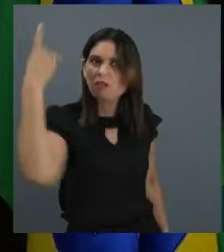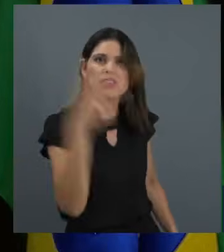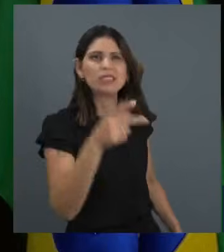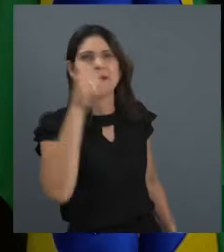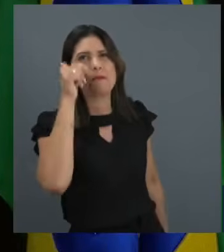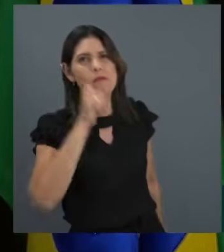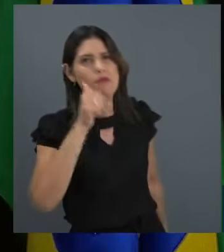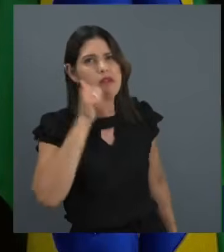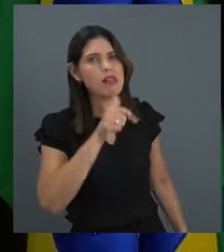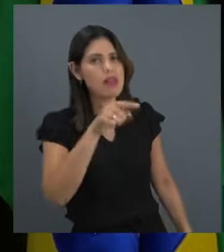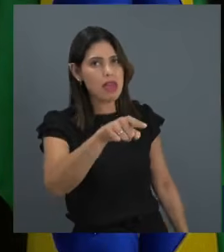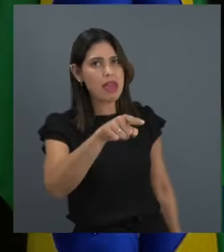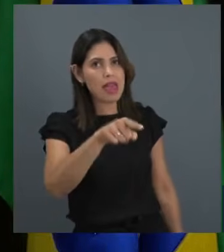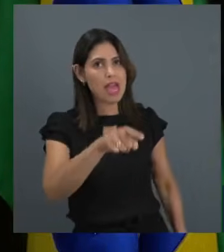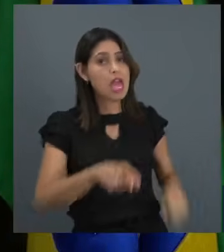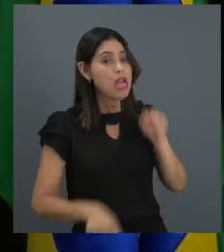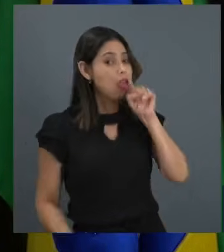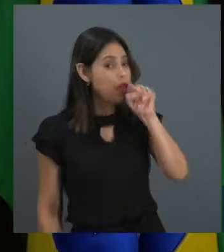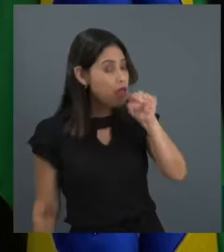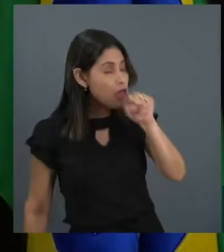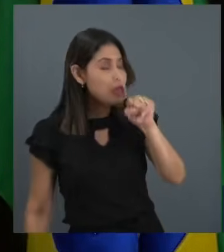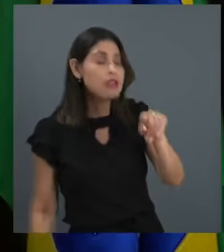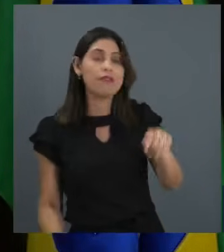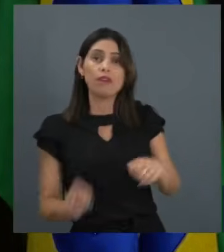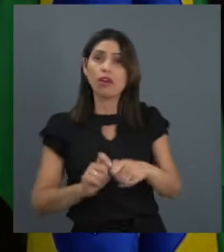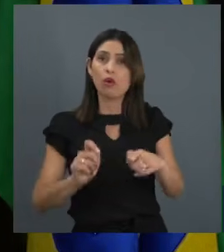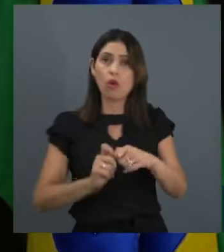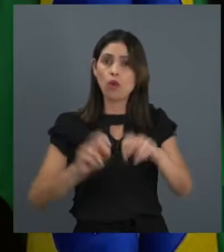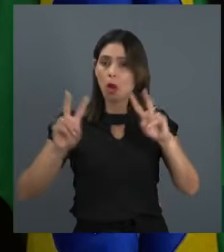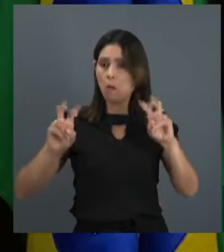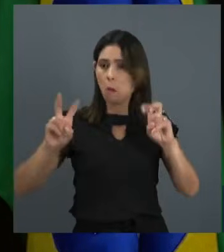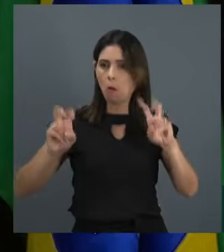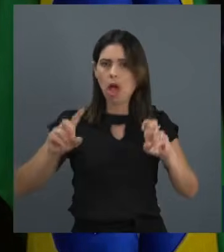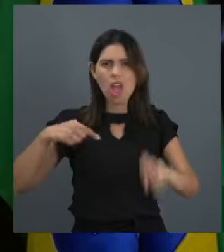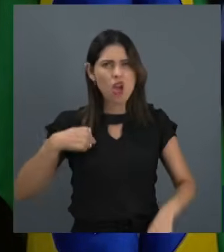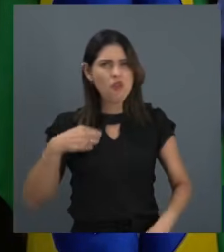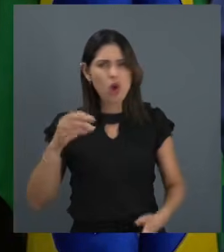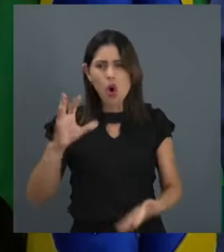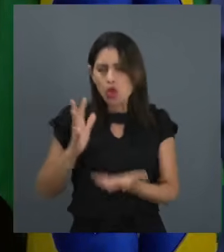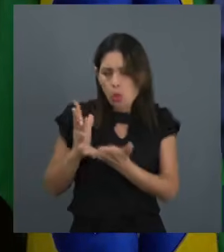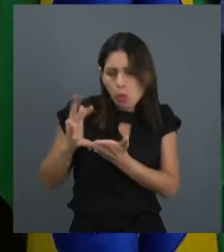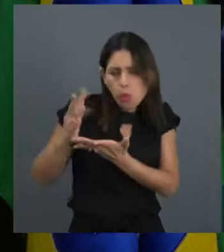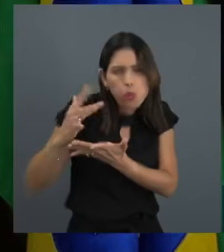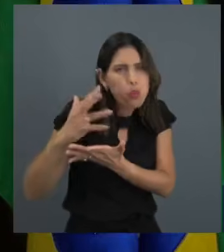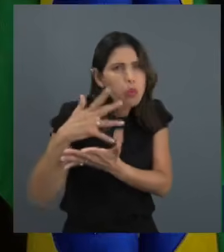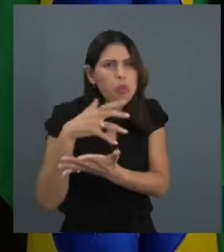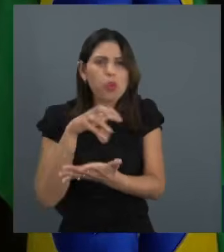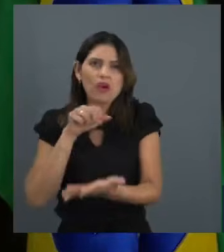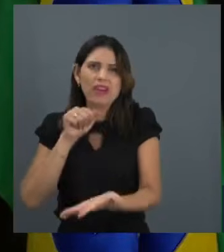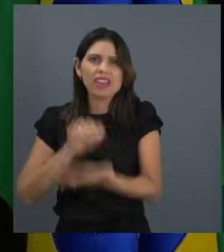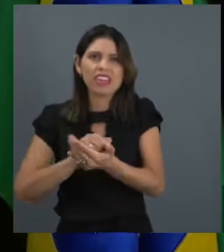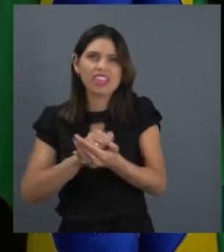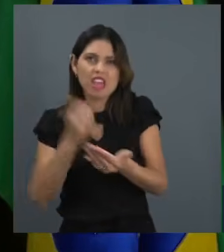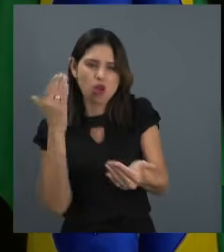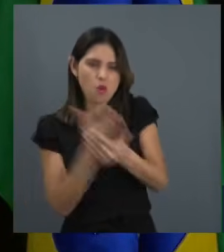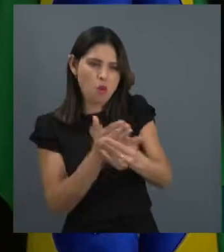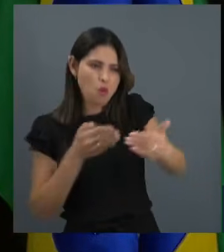E Tagliaferro responde, abre aspas, vou pegar tudo que tenho dela para montar um